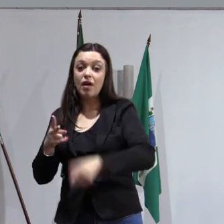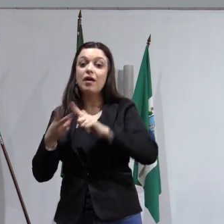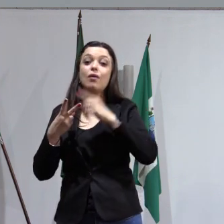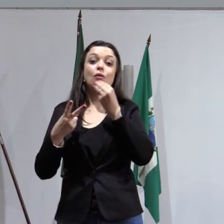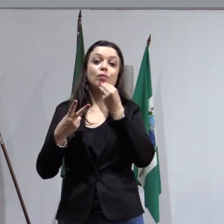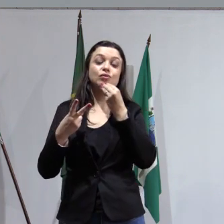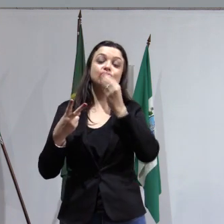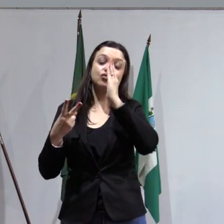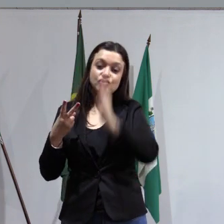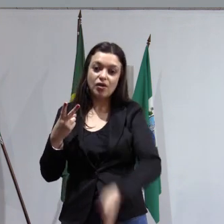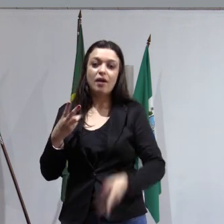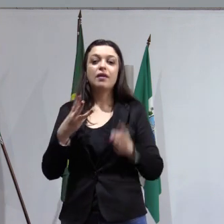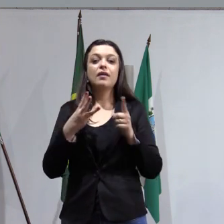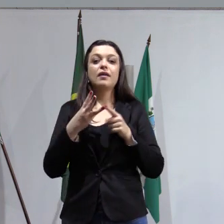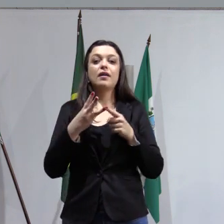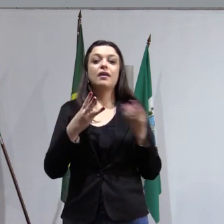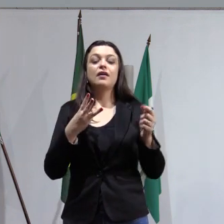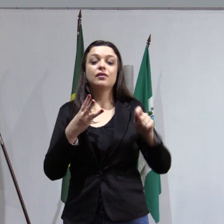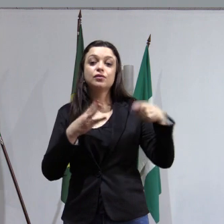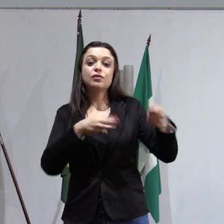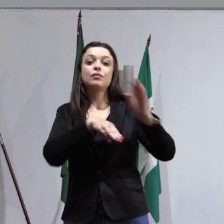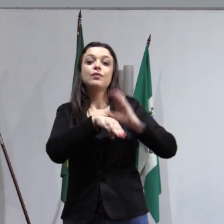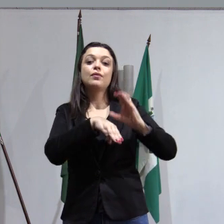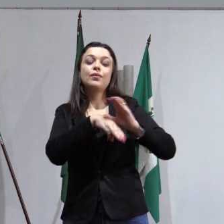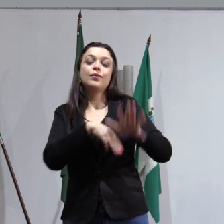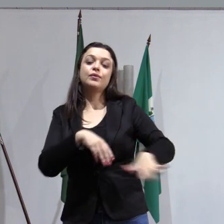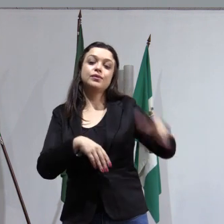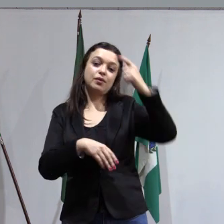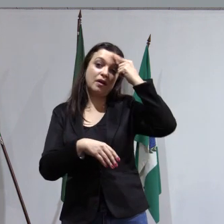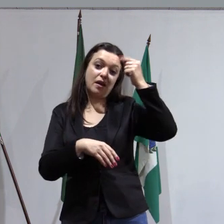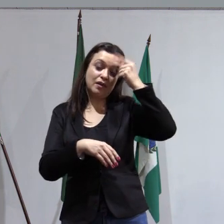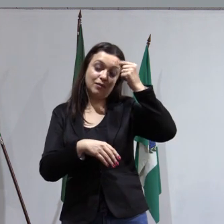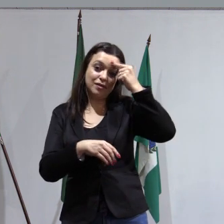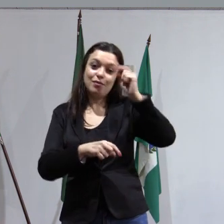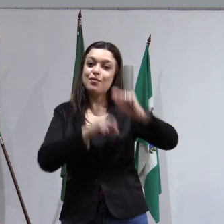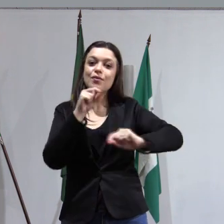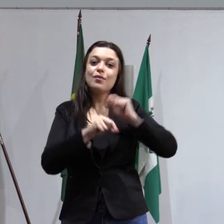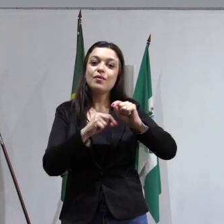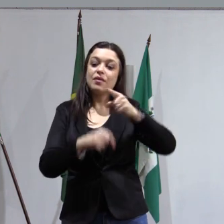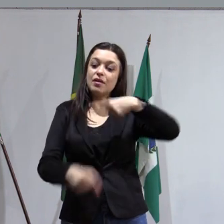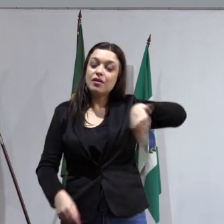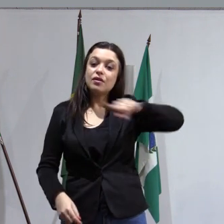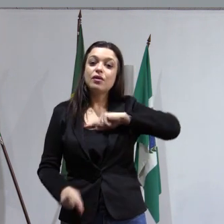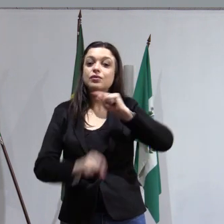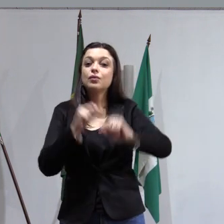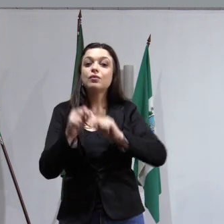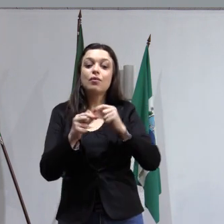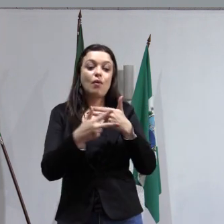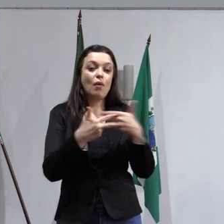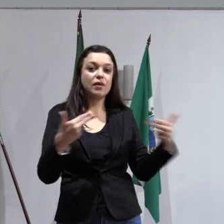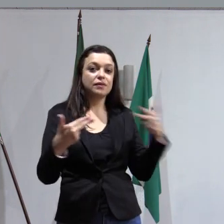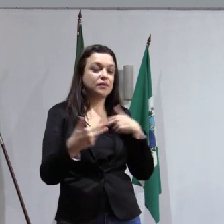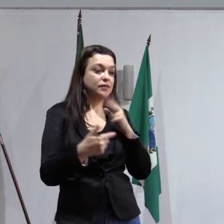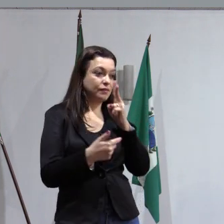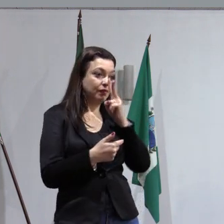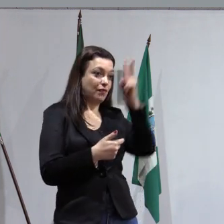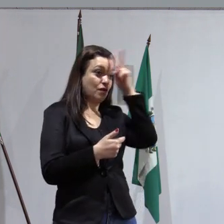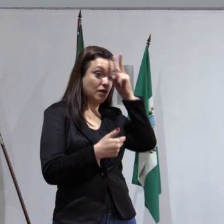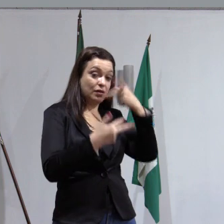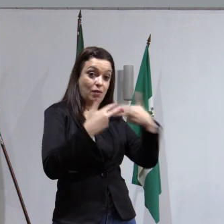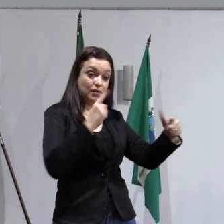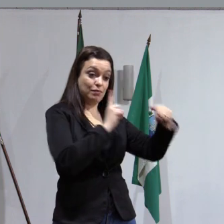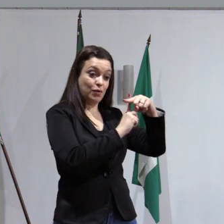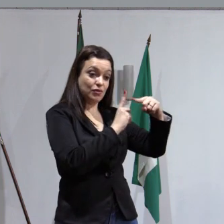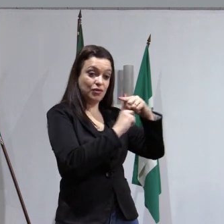Aí entrei no campo dos cursos de graduação para ver quais são as nossas fortalezas e as nossas fragilidades,